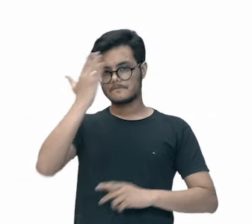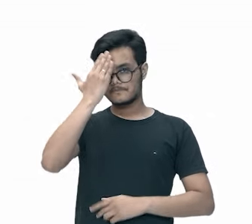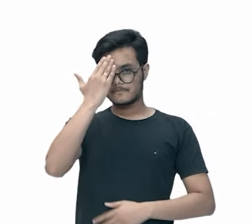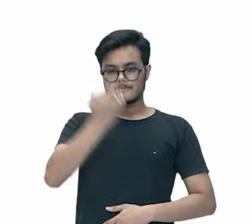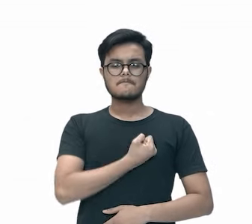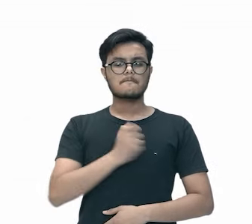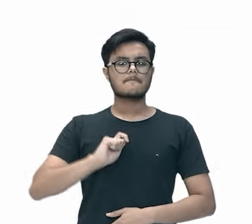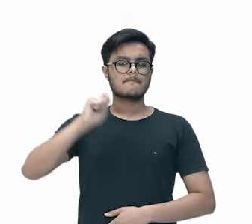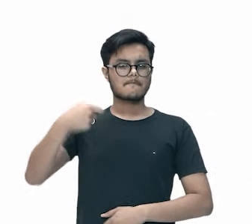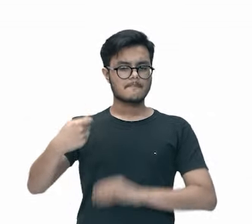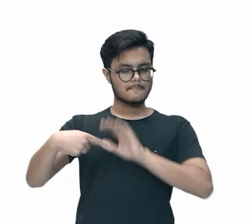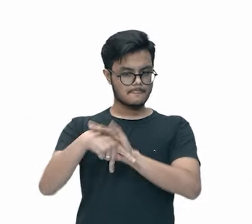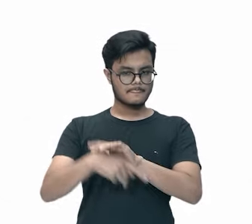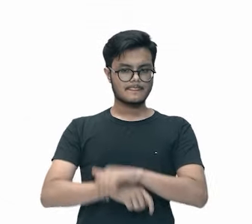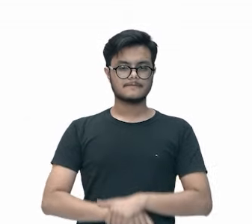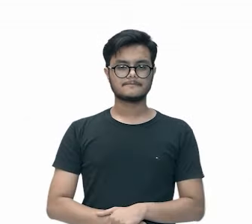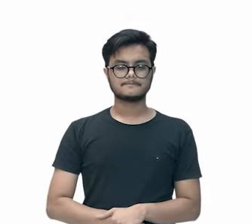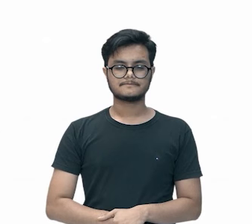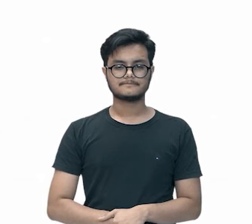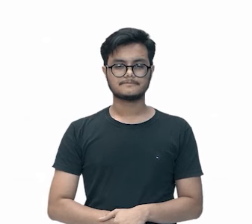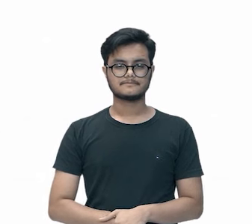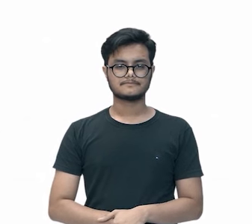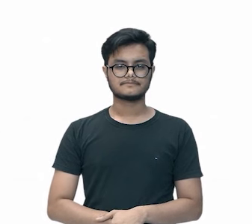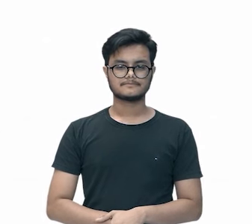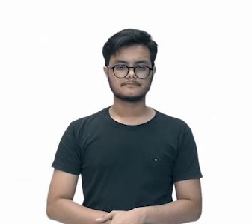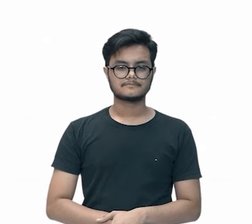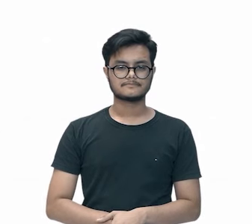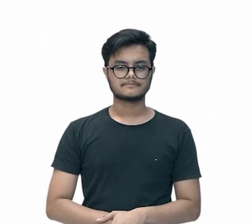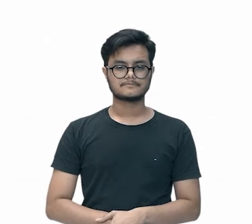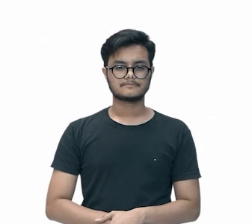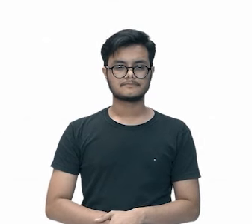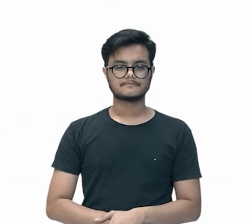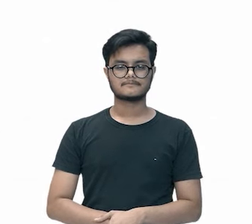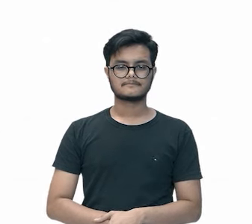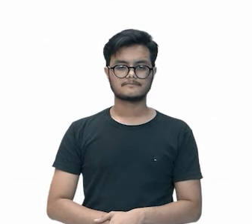esse composto, tá? Alceno, qual a fórmula geral?